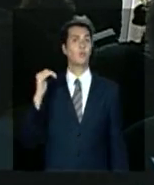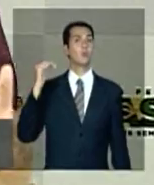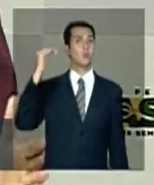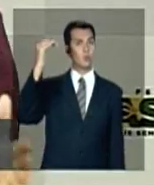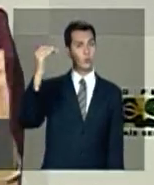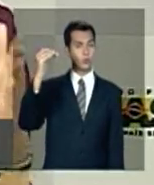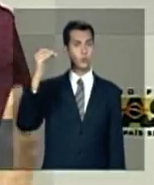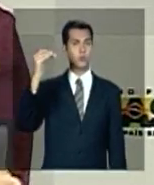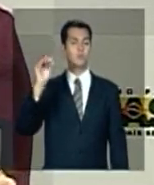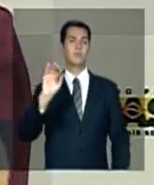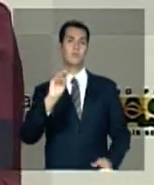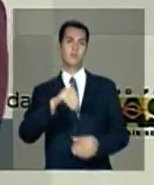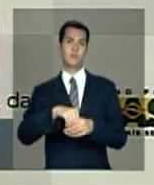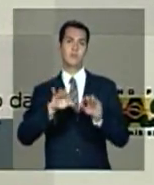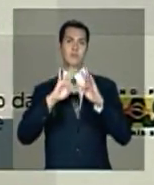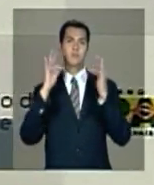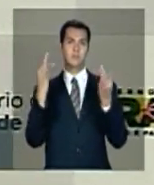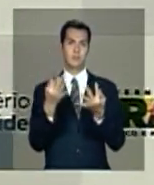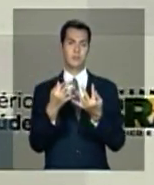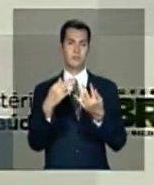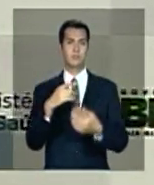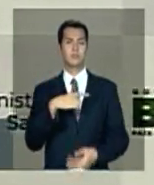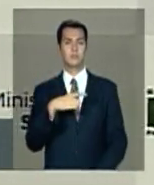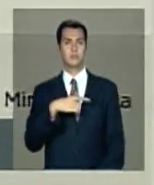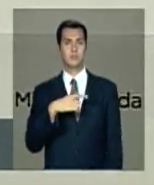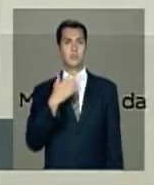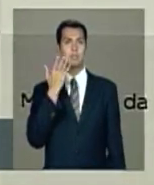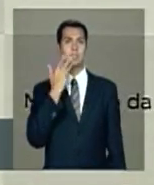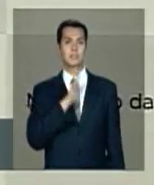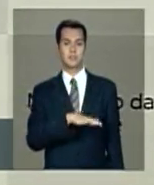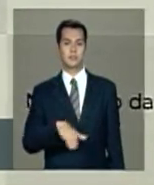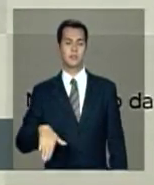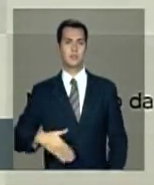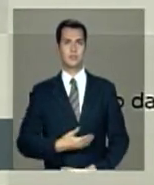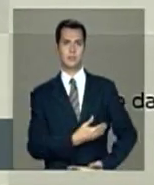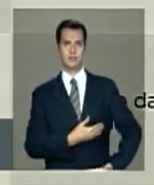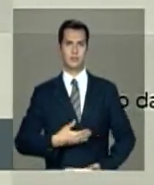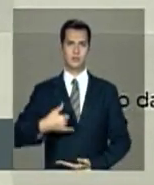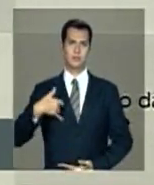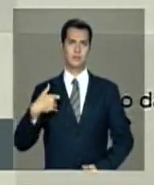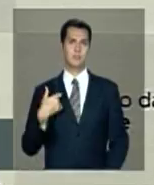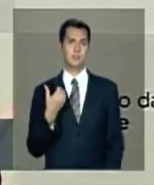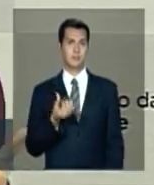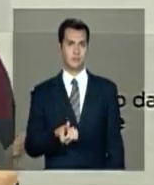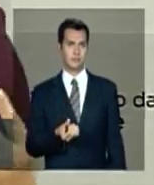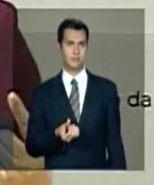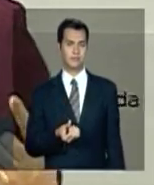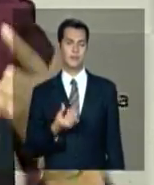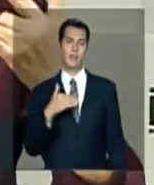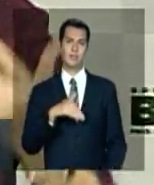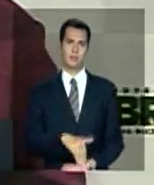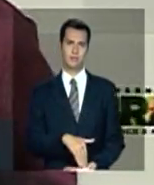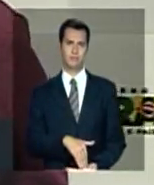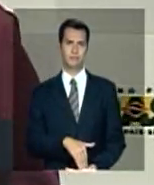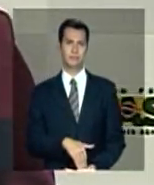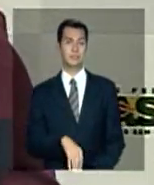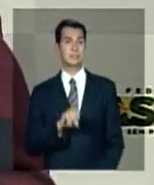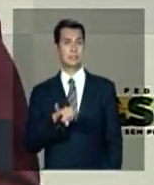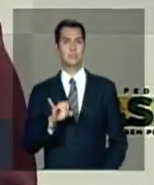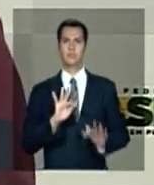os integrantes de uma família que tenha pelo menos uma criança até seis anos de idade então se a família